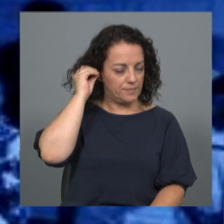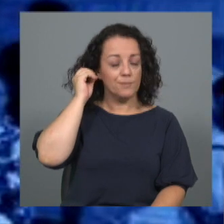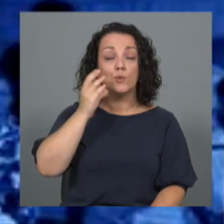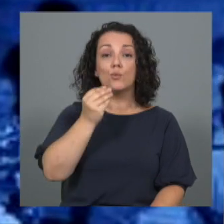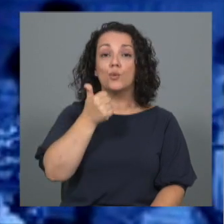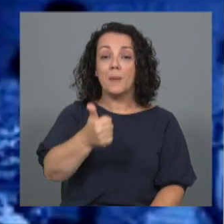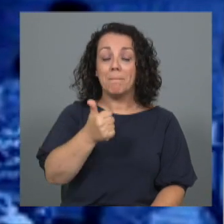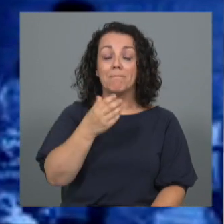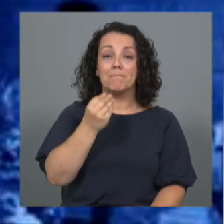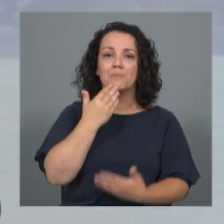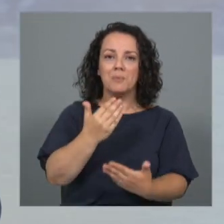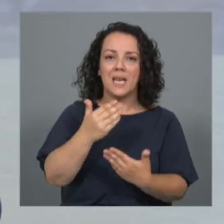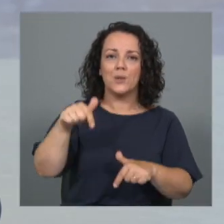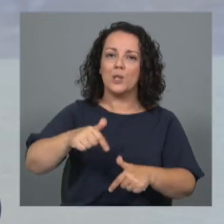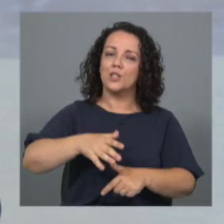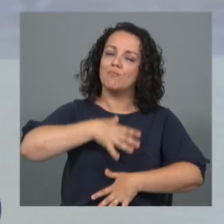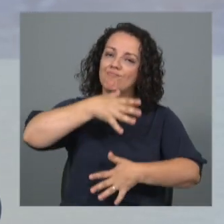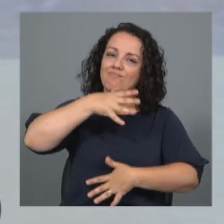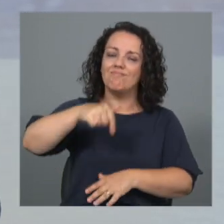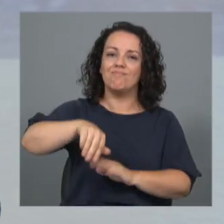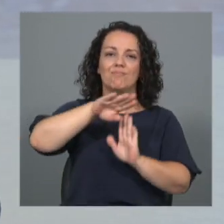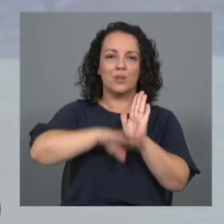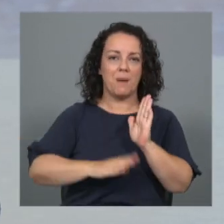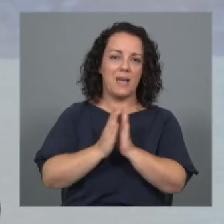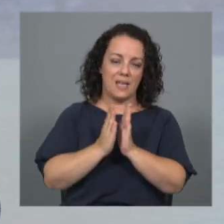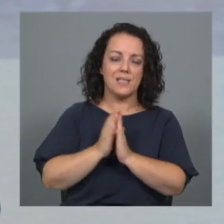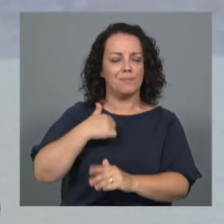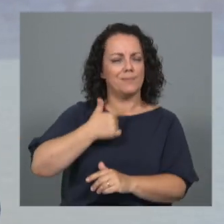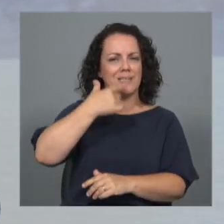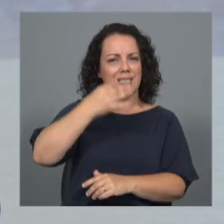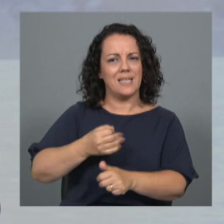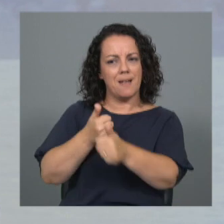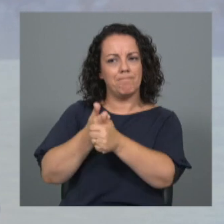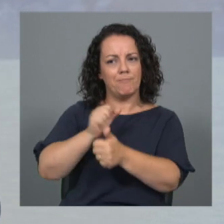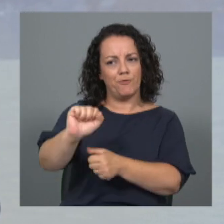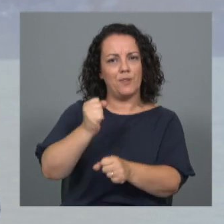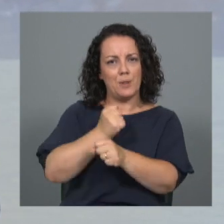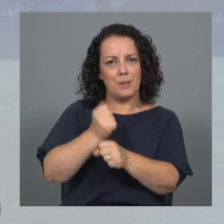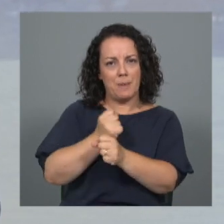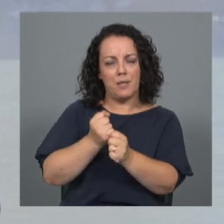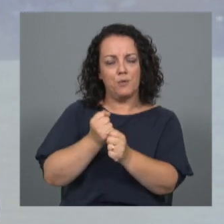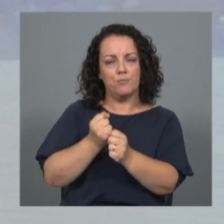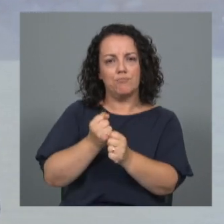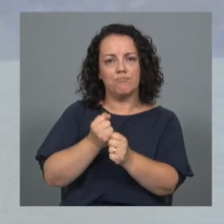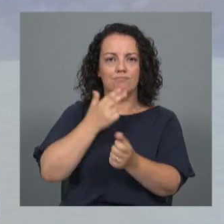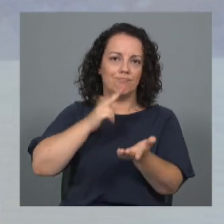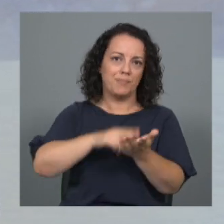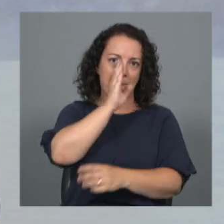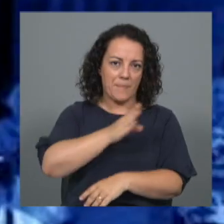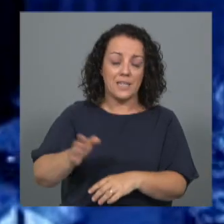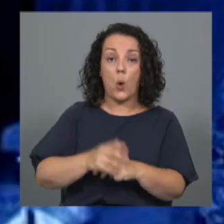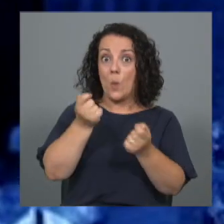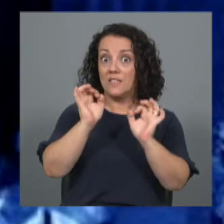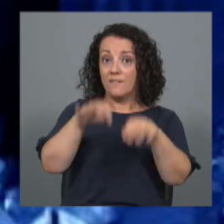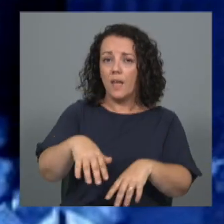muito obrigado por esta partilha hoje aqui no programa Eclésia, e continuamos certamente a acompanhar este trabalho que está a ser desenvolvido no terreno. A terminar, fica ainda